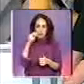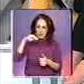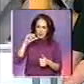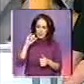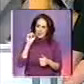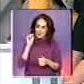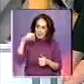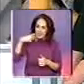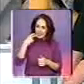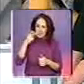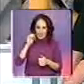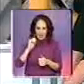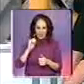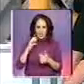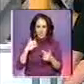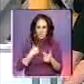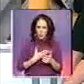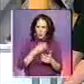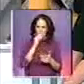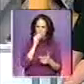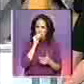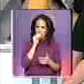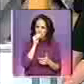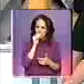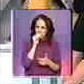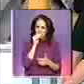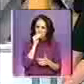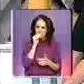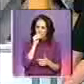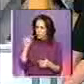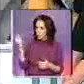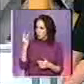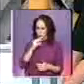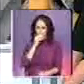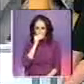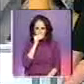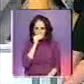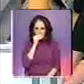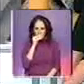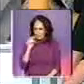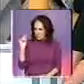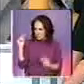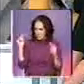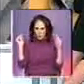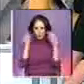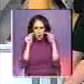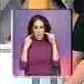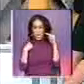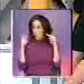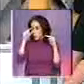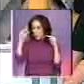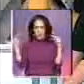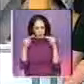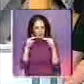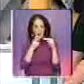essa palavra, eu sei que eu fiquei em silêncio. O Manel ficou em silêncio e olhámos um para o outro e soubemos naquele momento